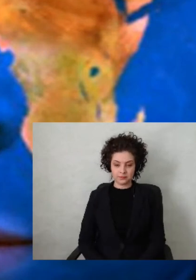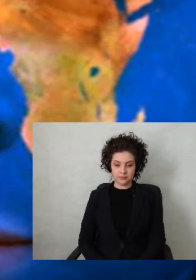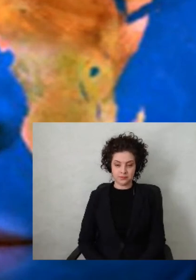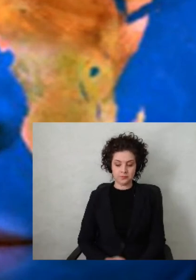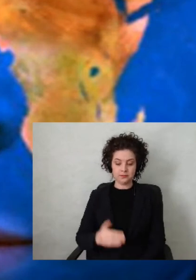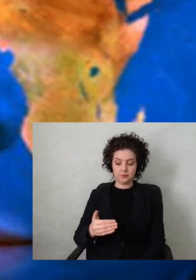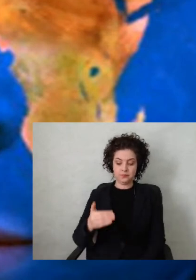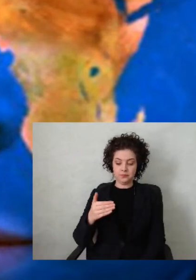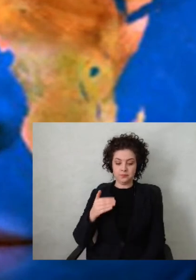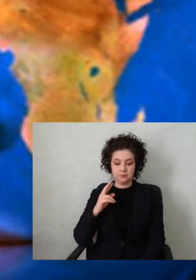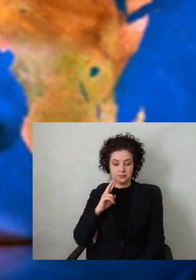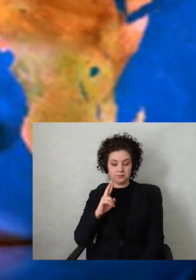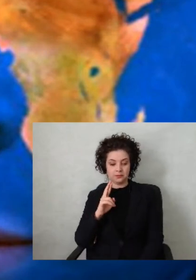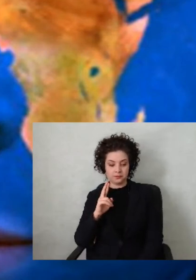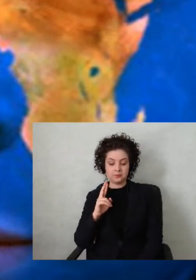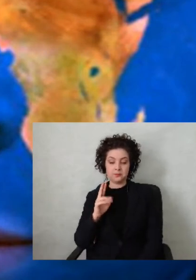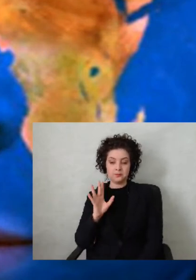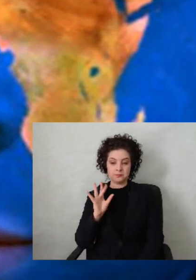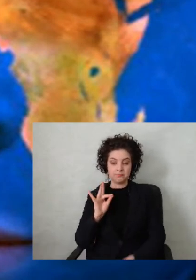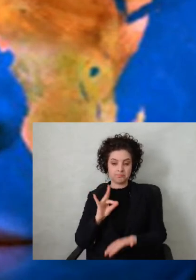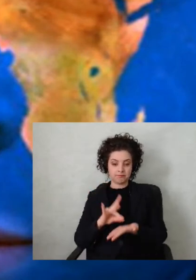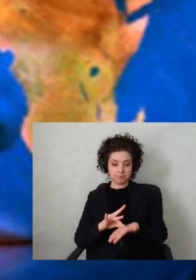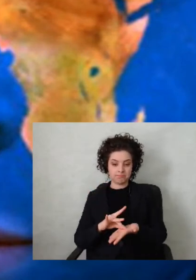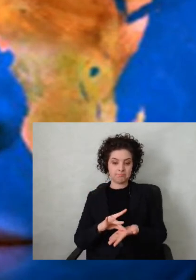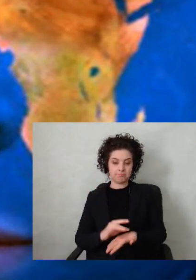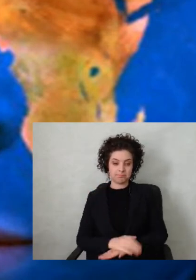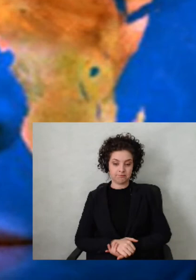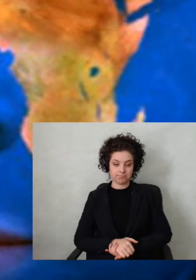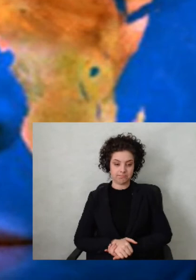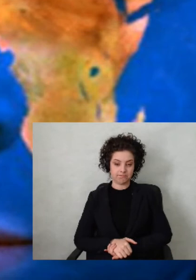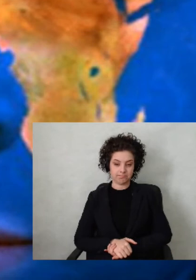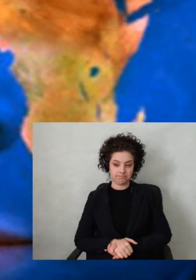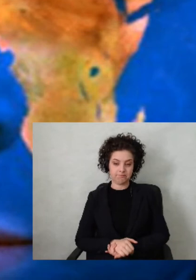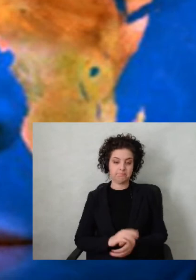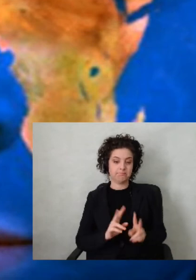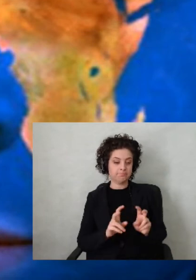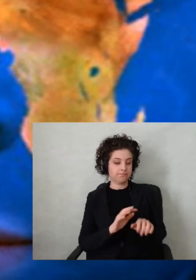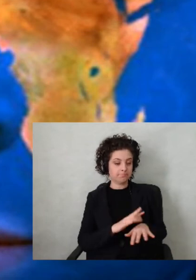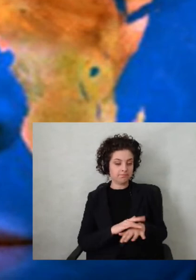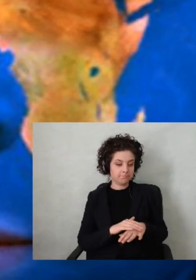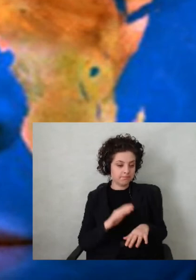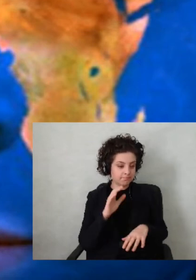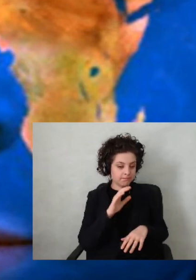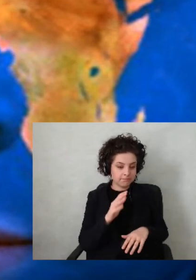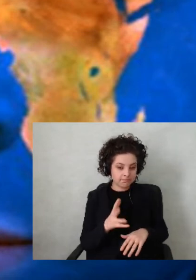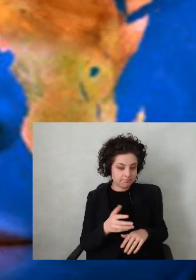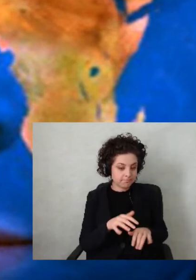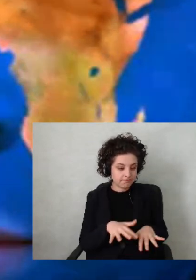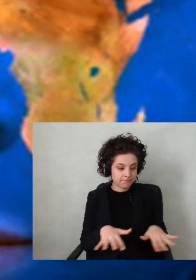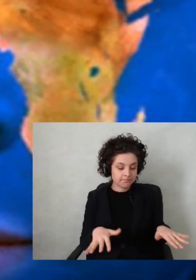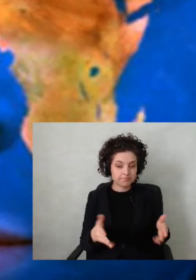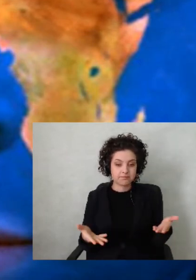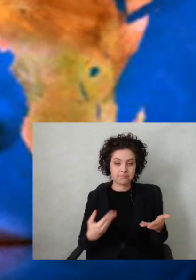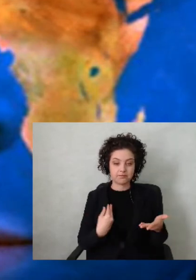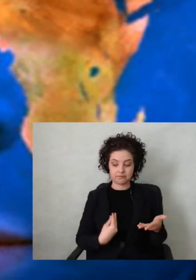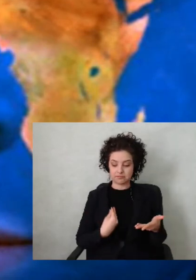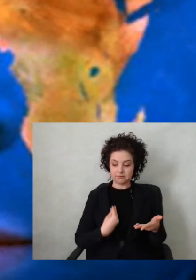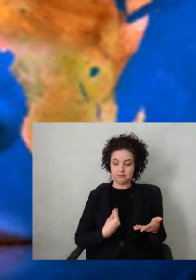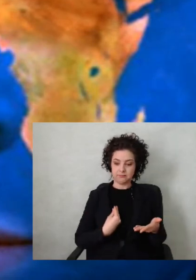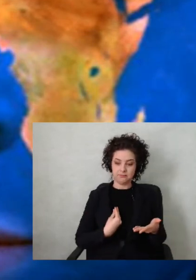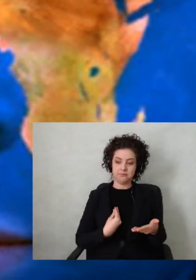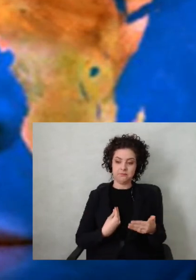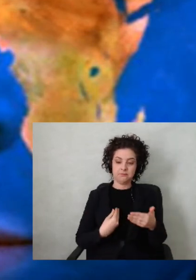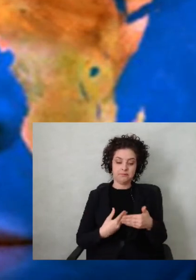responder de forma eficiente às infecções emergentes, esta que nós estamos hoje vivendo e as próximas,